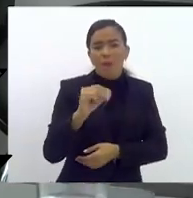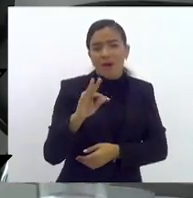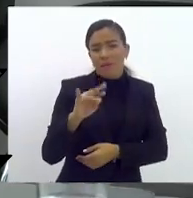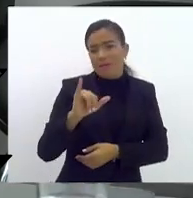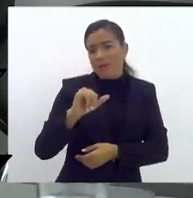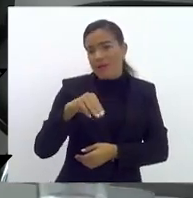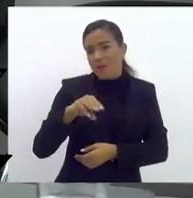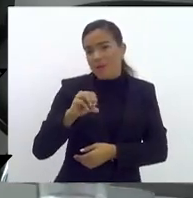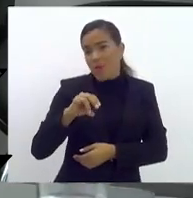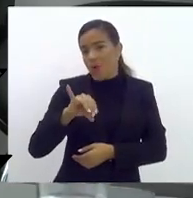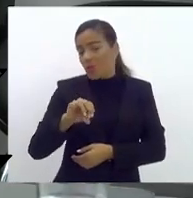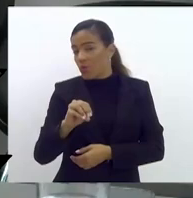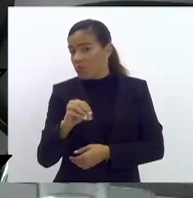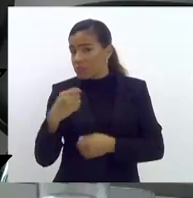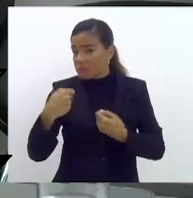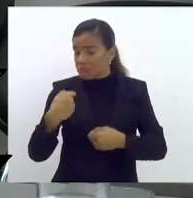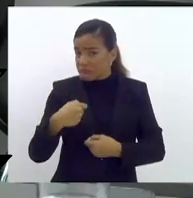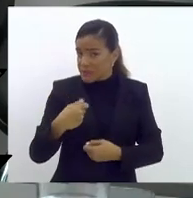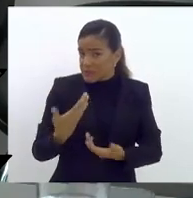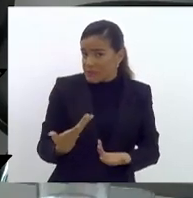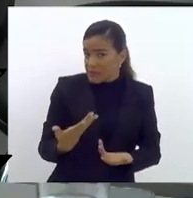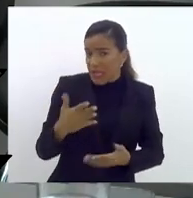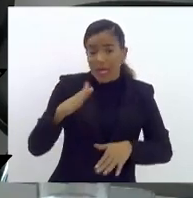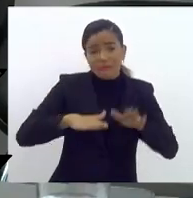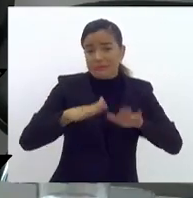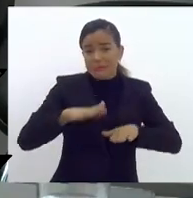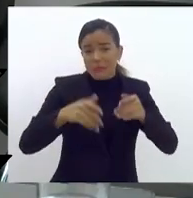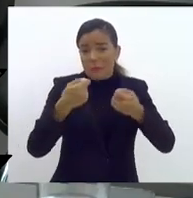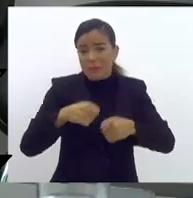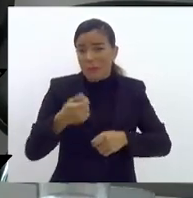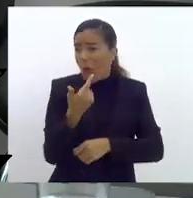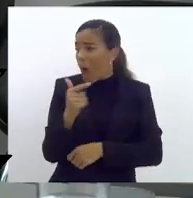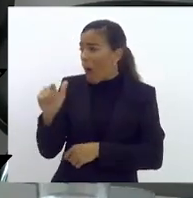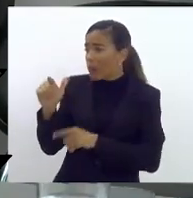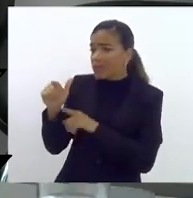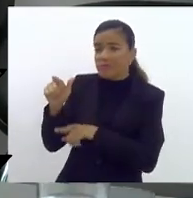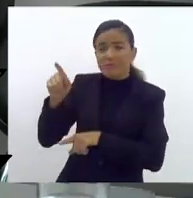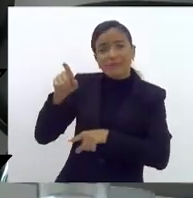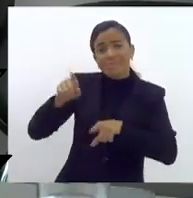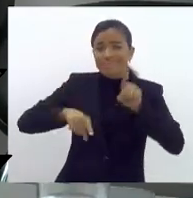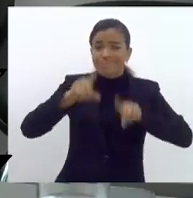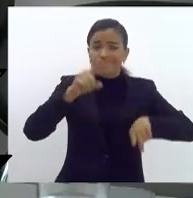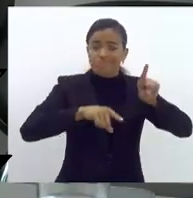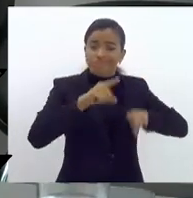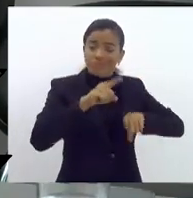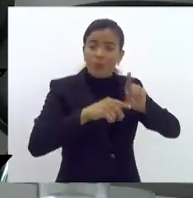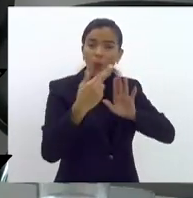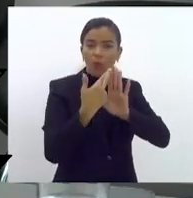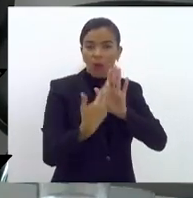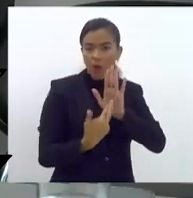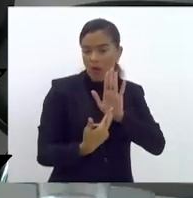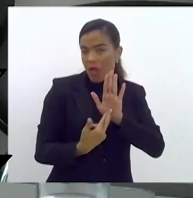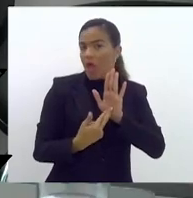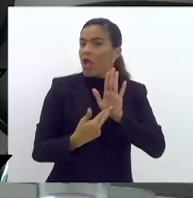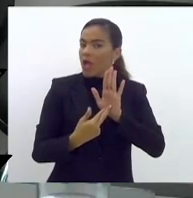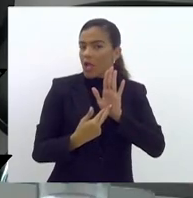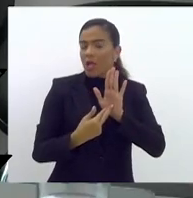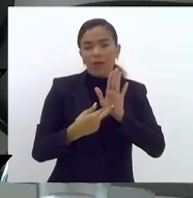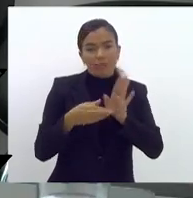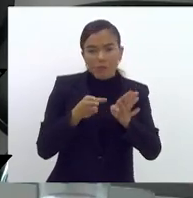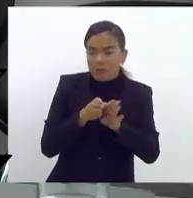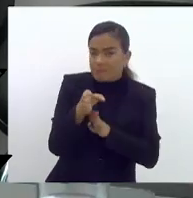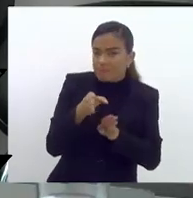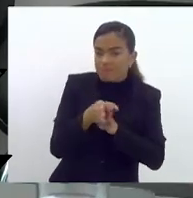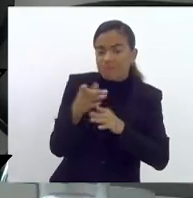para um que deve ser reconhecido pode não necessariamente ser para outro então é o regramento que se faz realmente muito importante